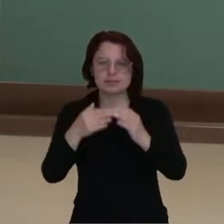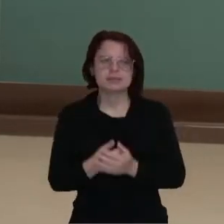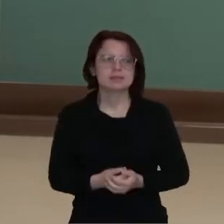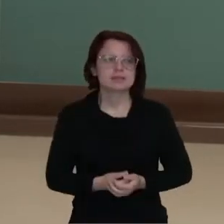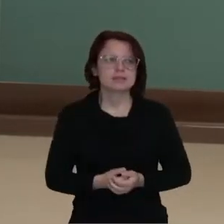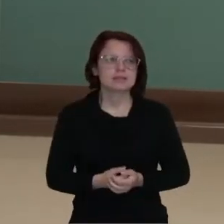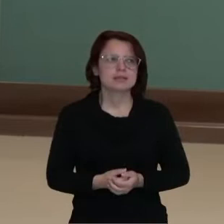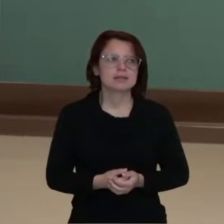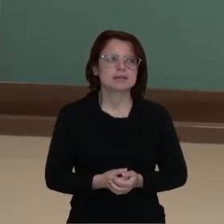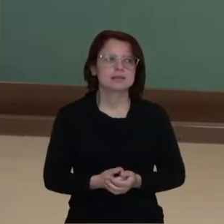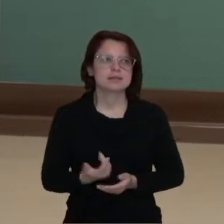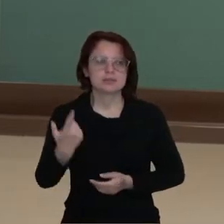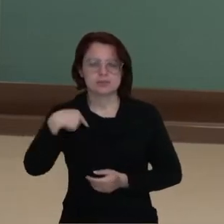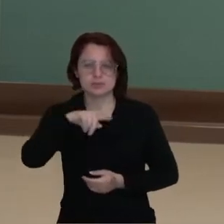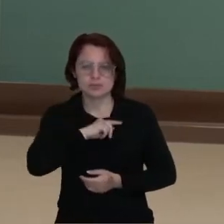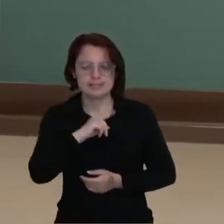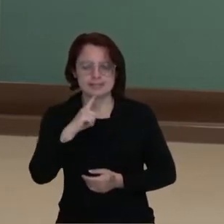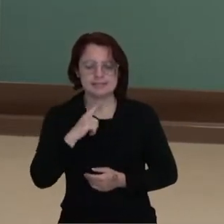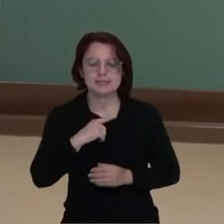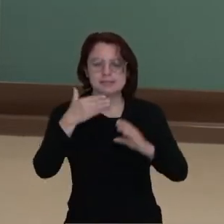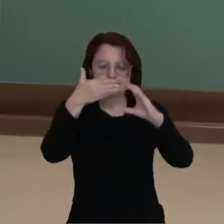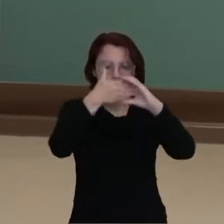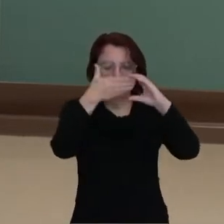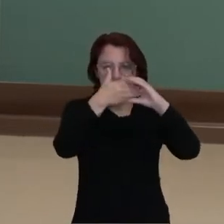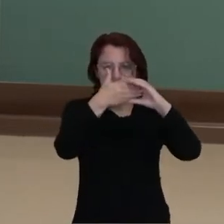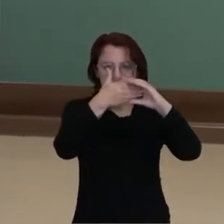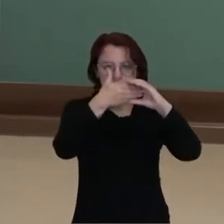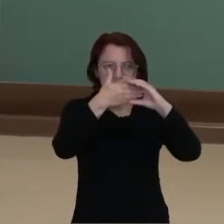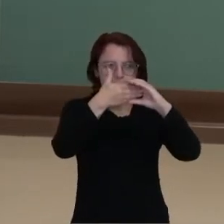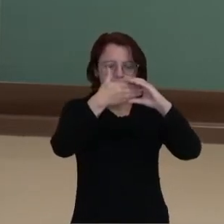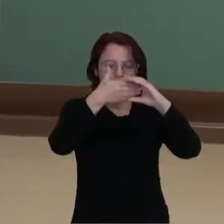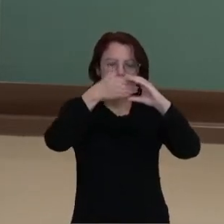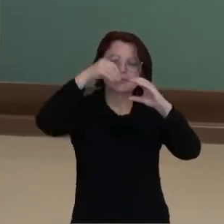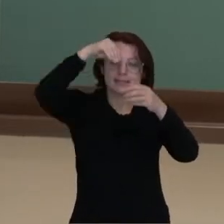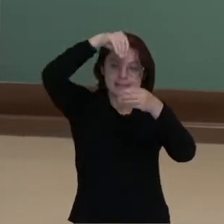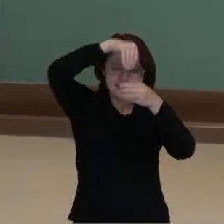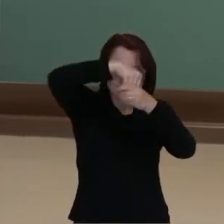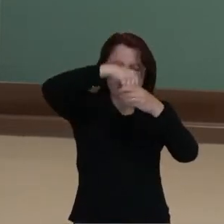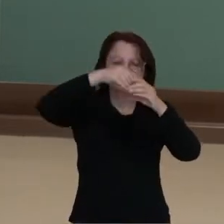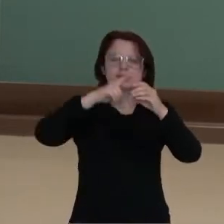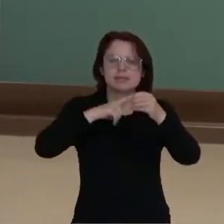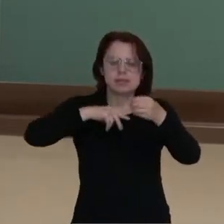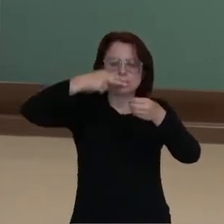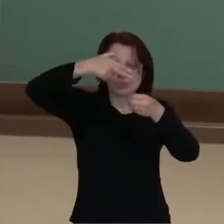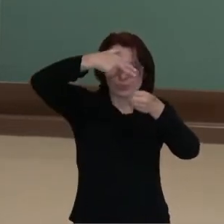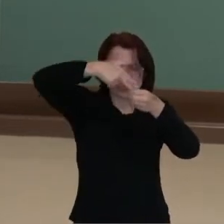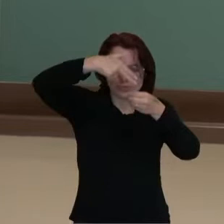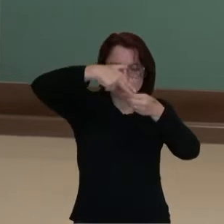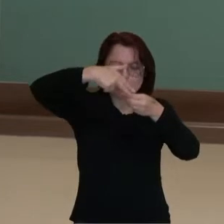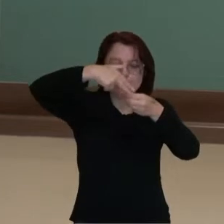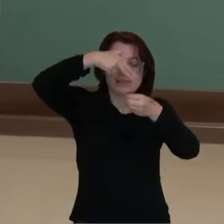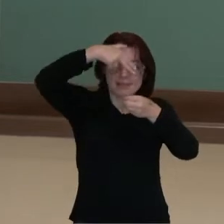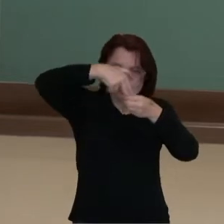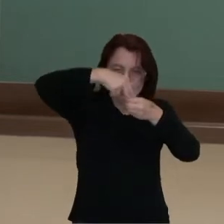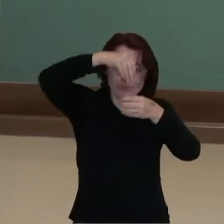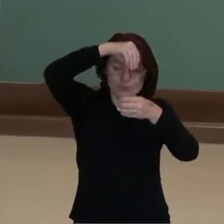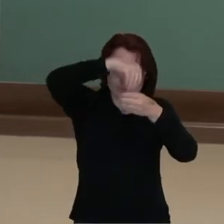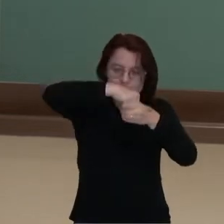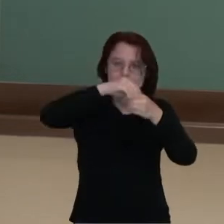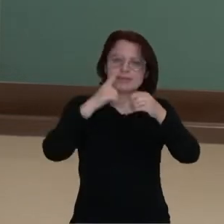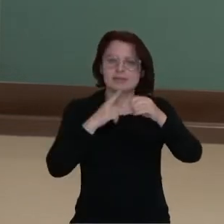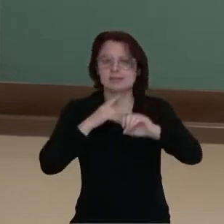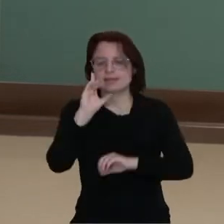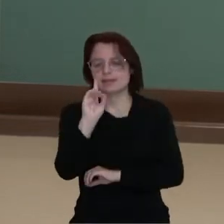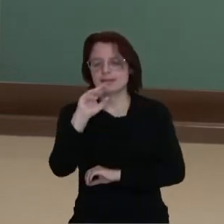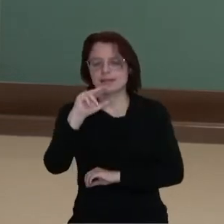aula que nós temos a nossa célula, dentro da nossa célula nós temos o DNA, então ele fica guardado,